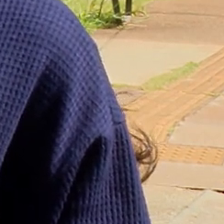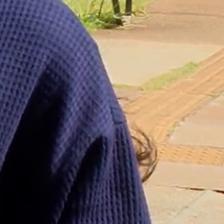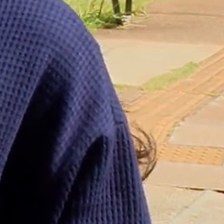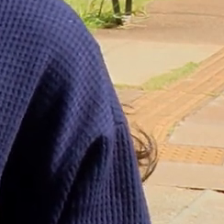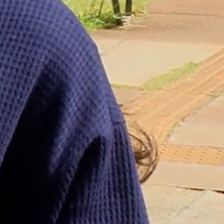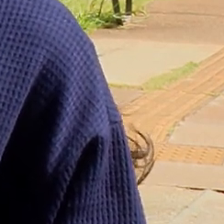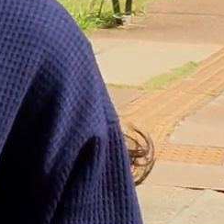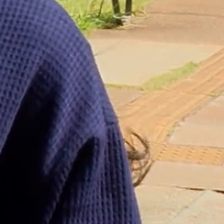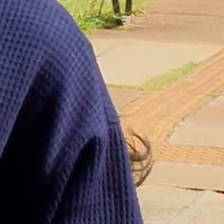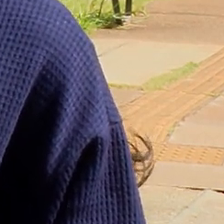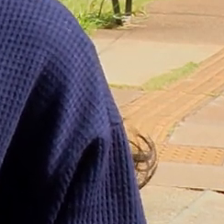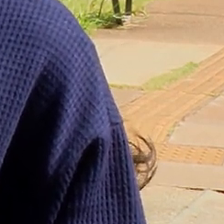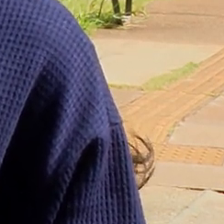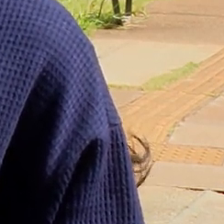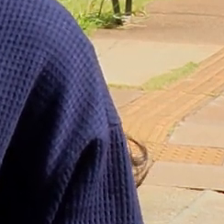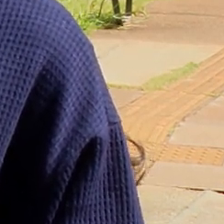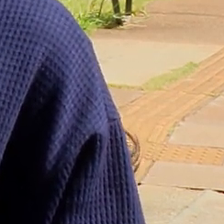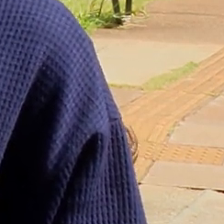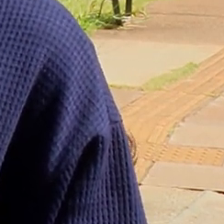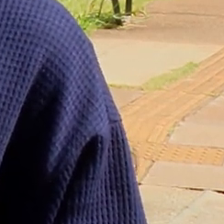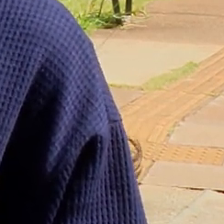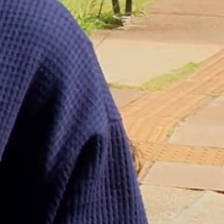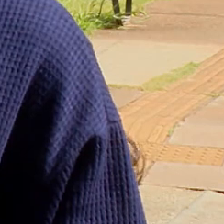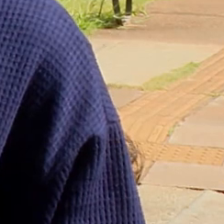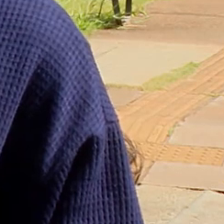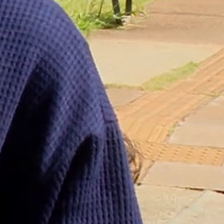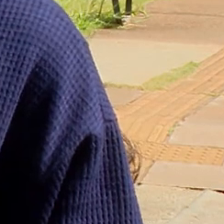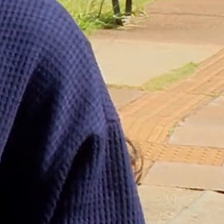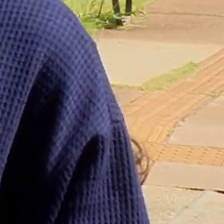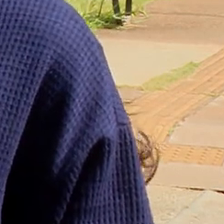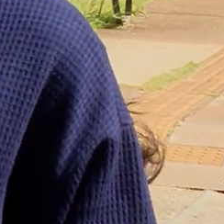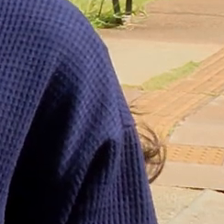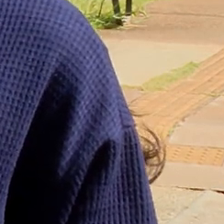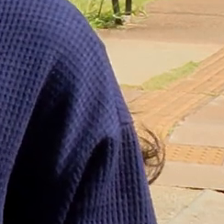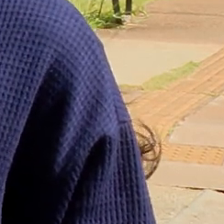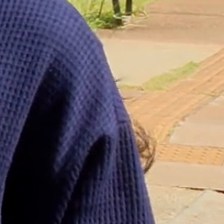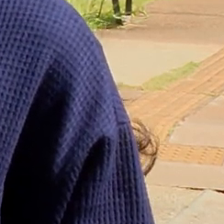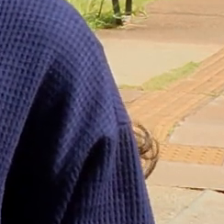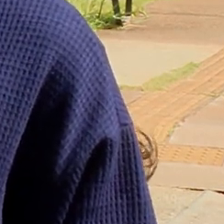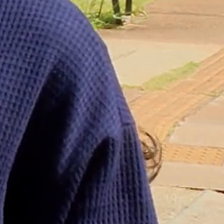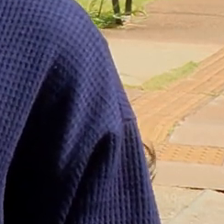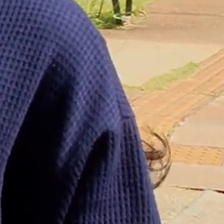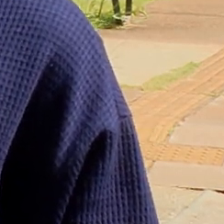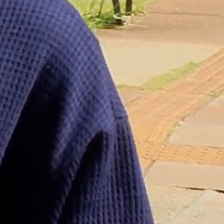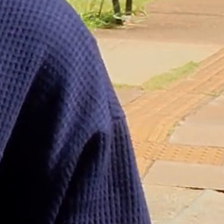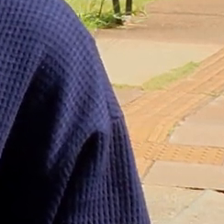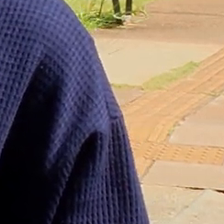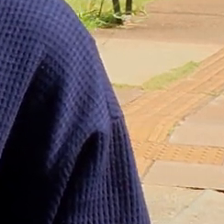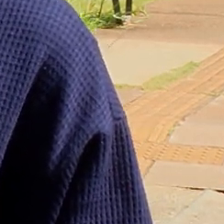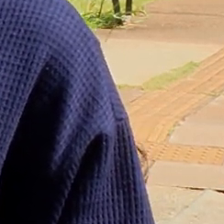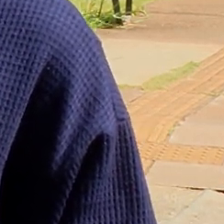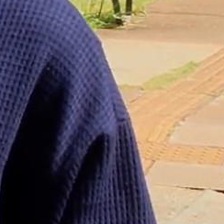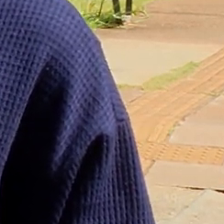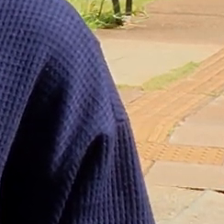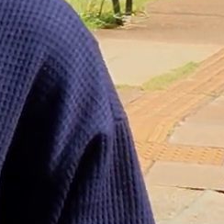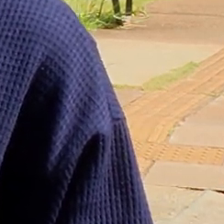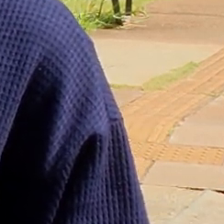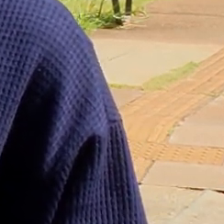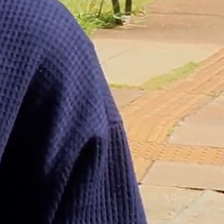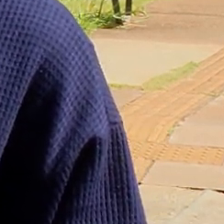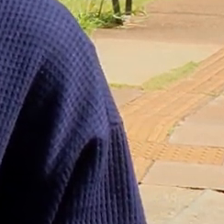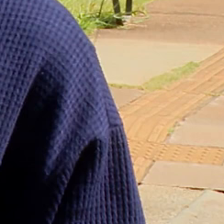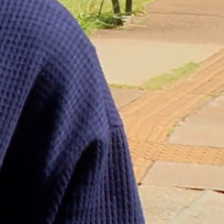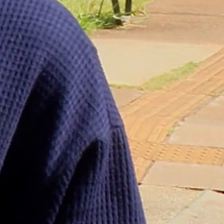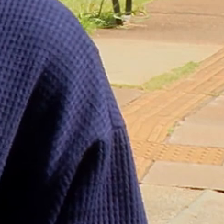legitimidade para intervir buscando garantir o respeito aos direitos e às prerrogativas da profissão por isso solicitou a admissão da